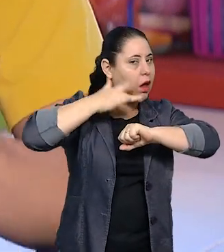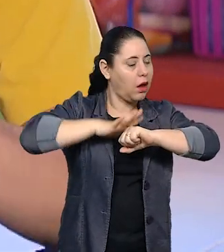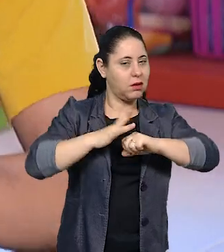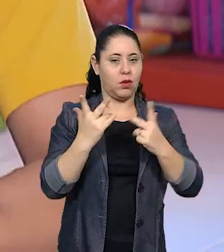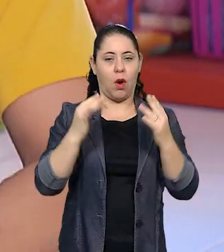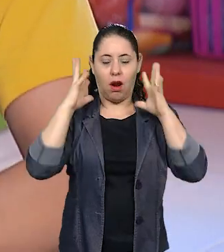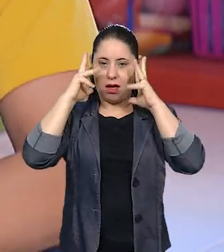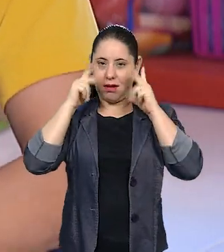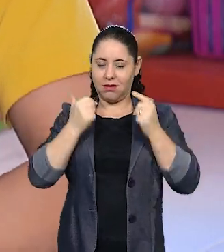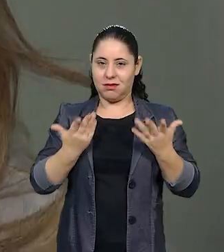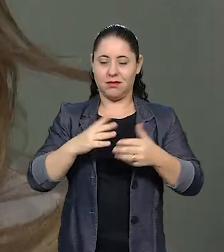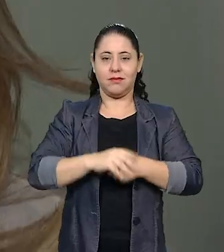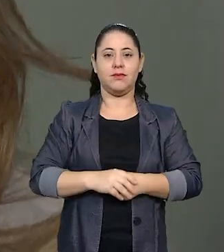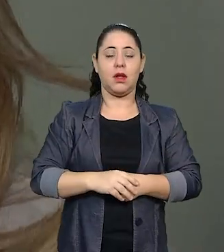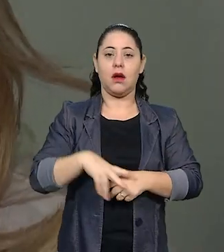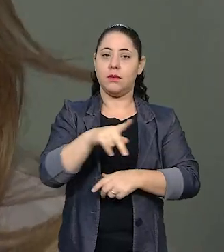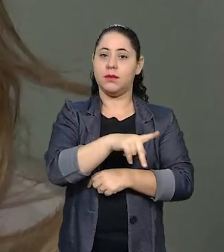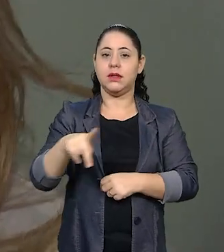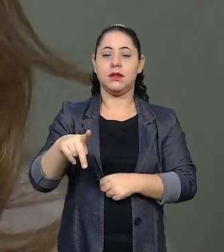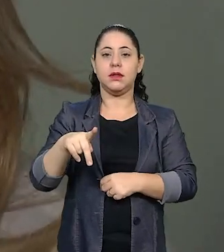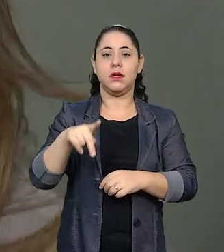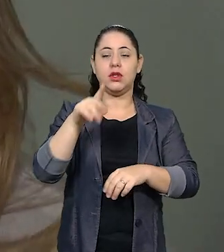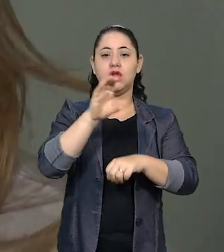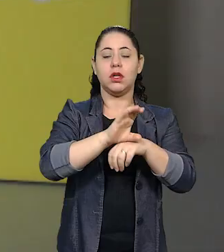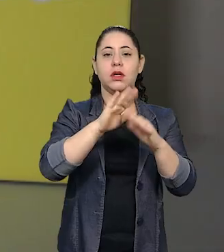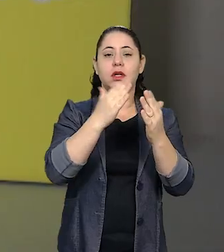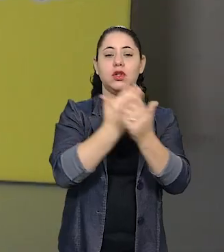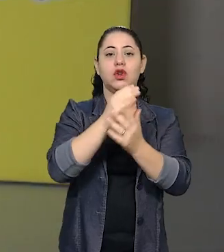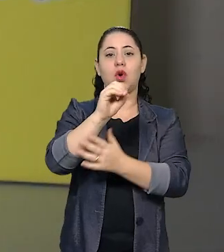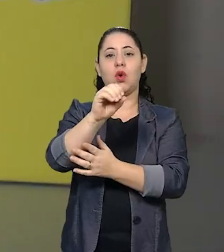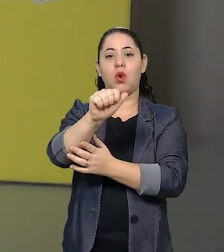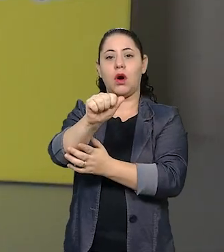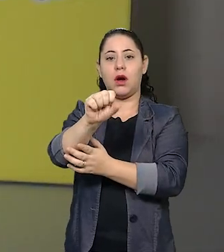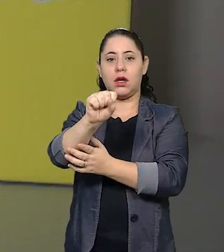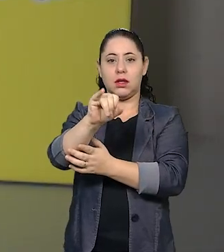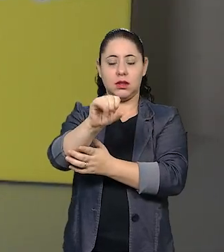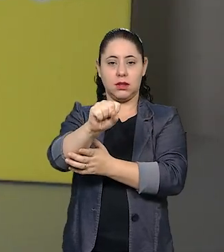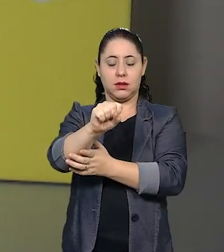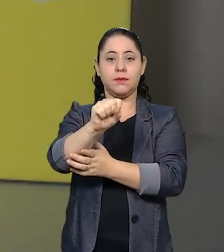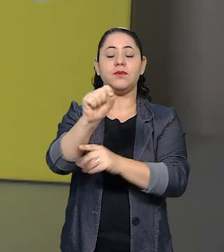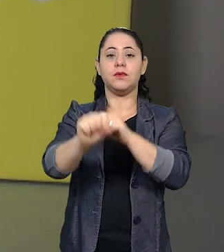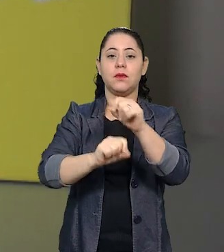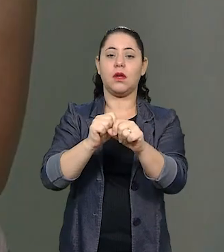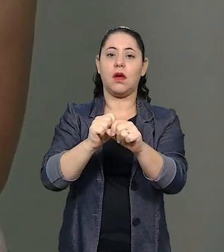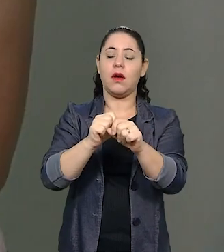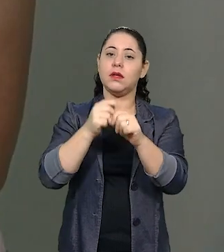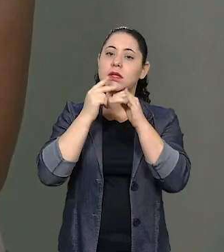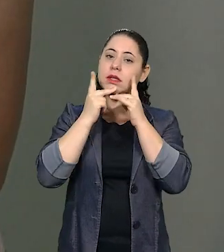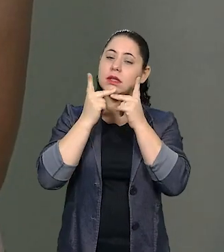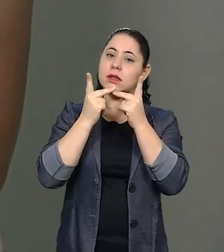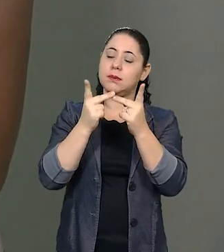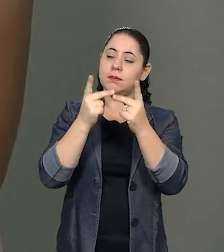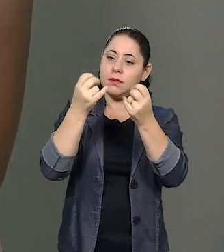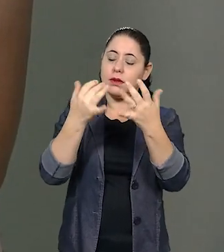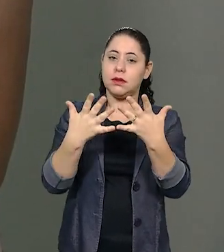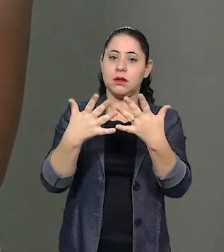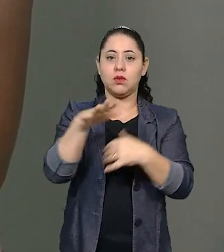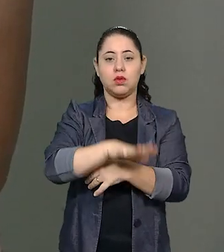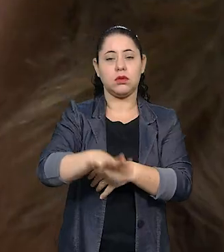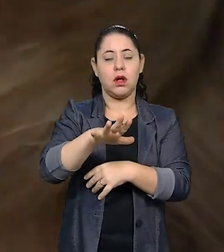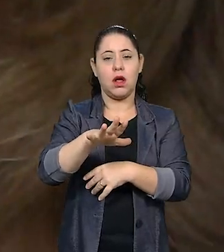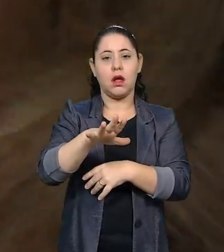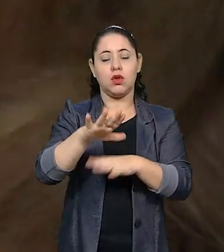choro, mas é tanto choro, porque a gente se apega e a gente defende mesmo assim os nossos alunos com unhas e dentes. A presidente da